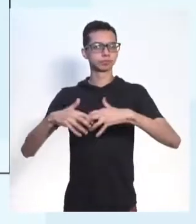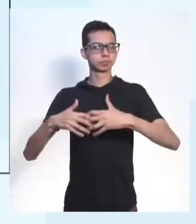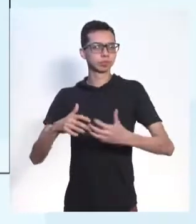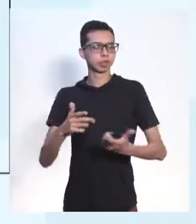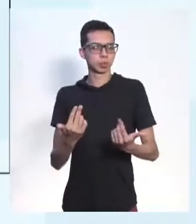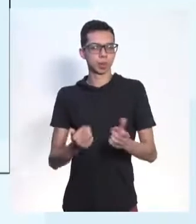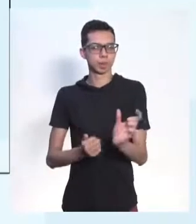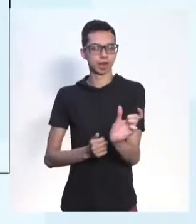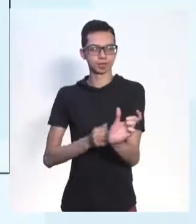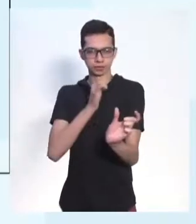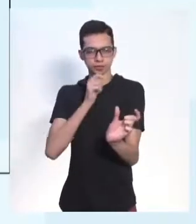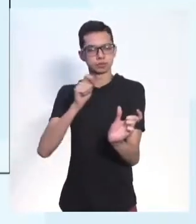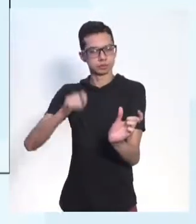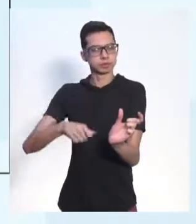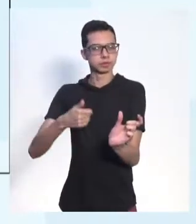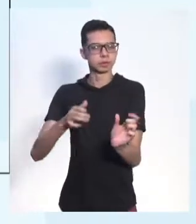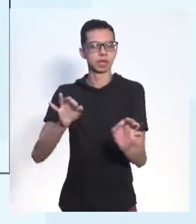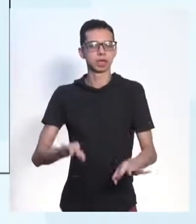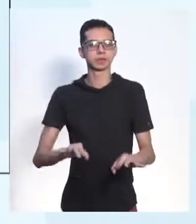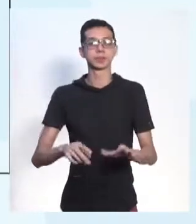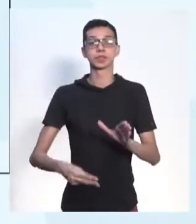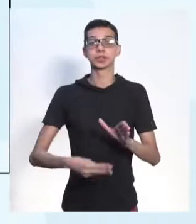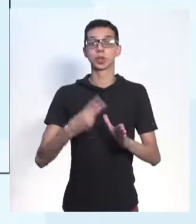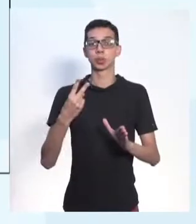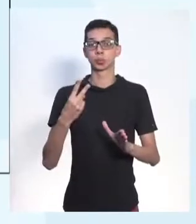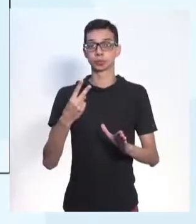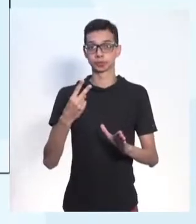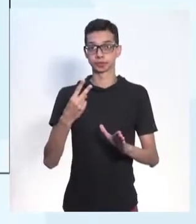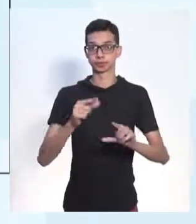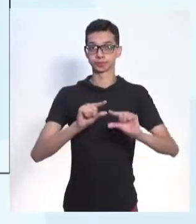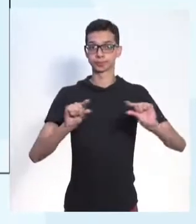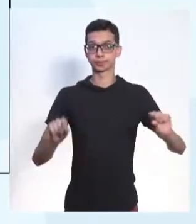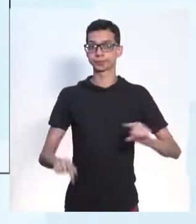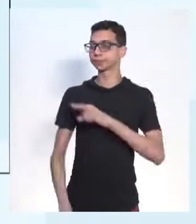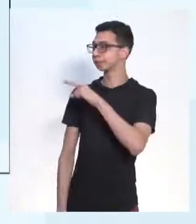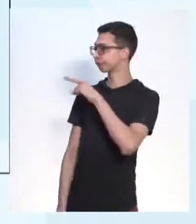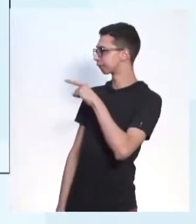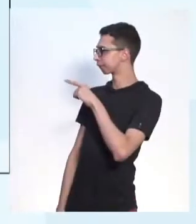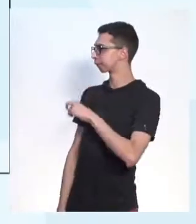A segunda, the experiments